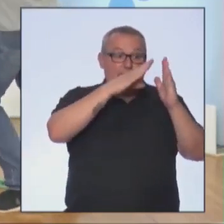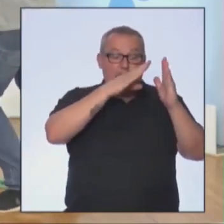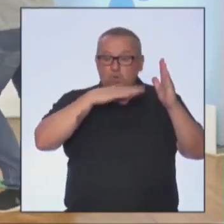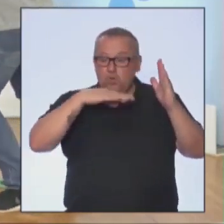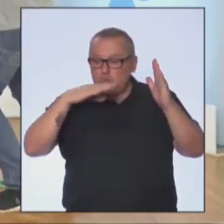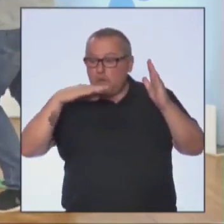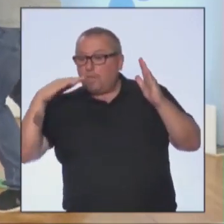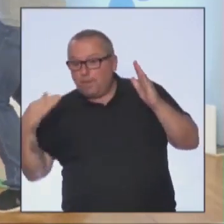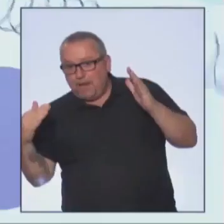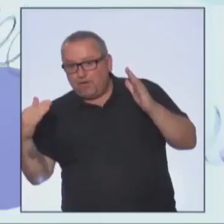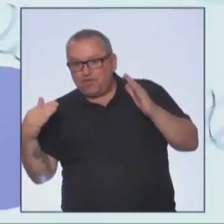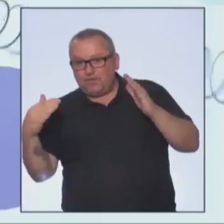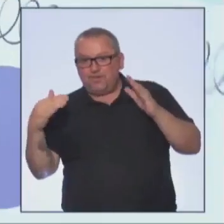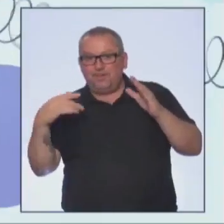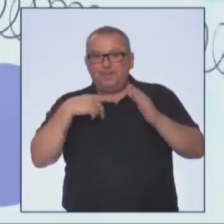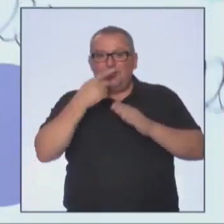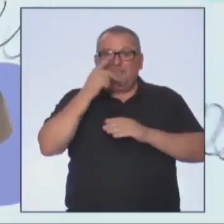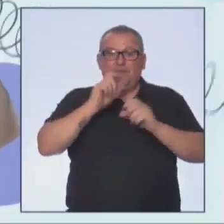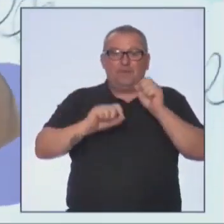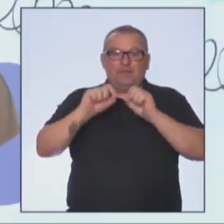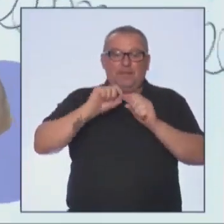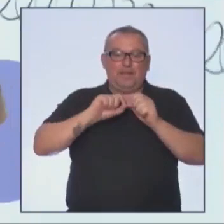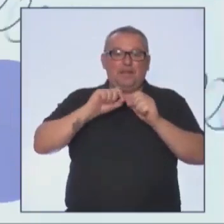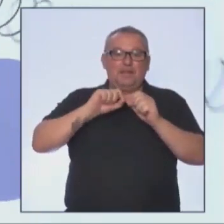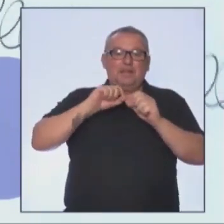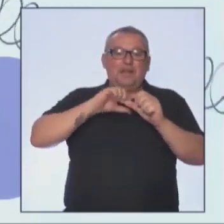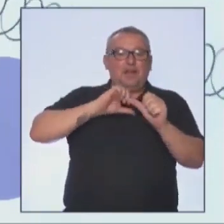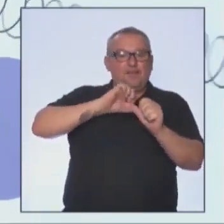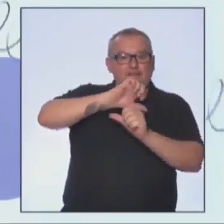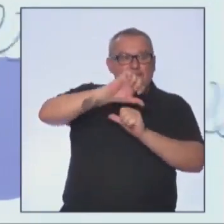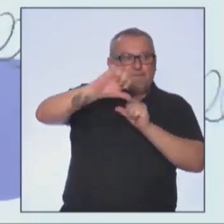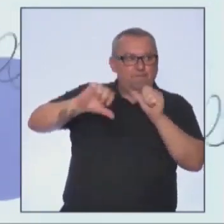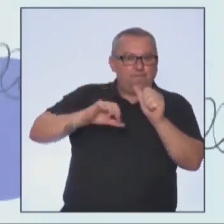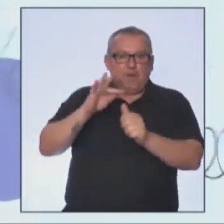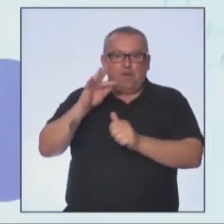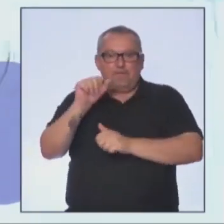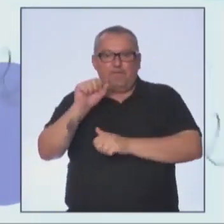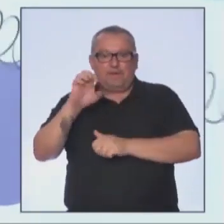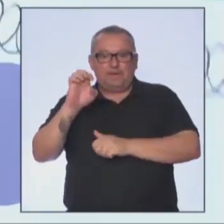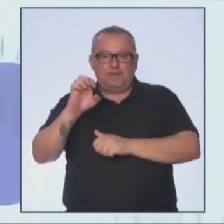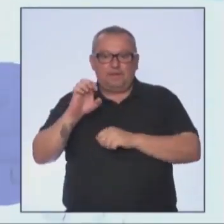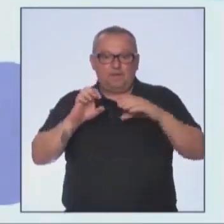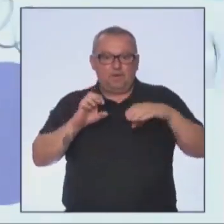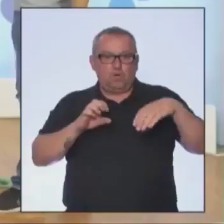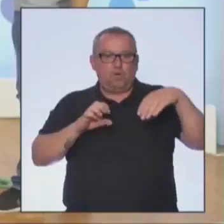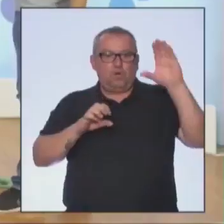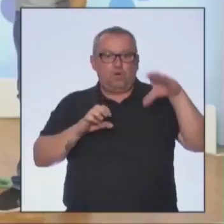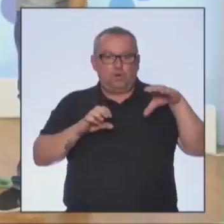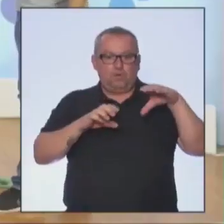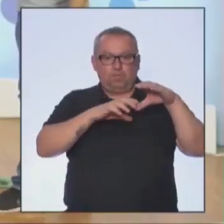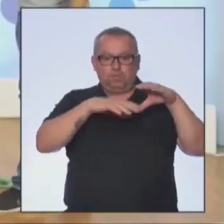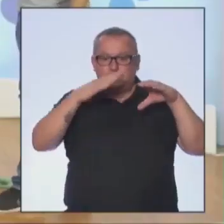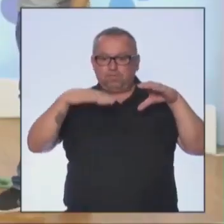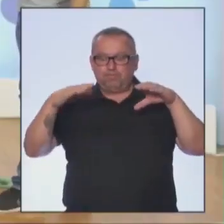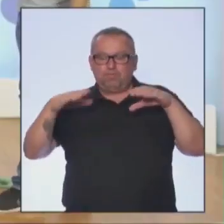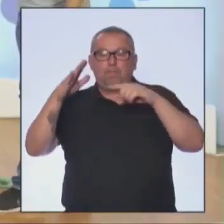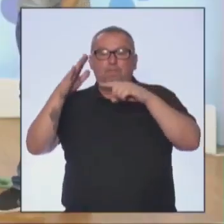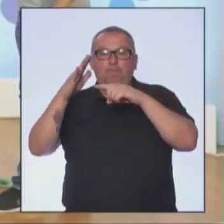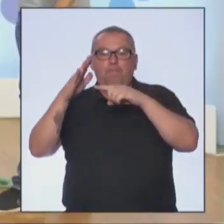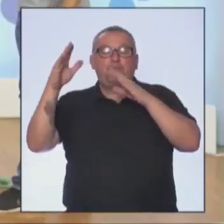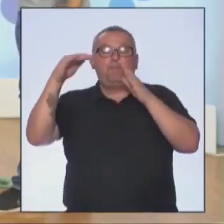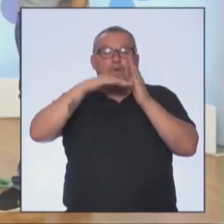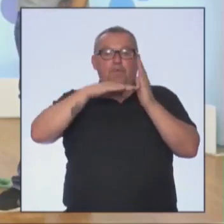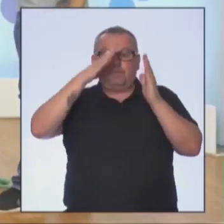isso acontece, a gente fala que ela sofreu uma inversão de fase. Então, eu faço uma onda para cima, ela é refletida para baixo. A